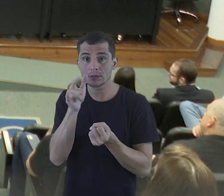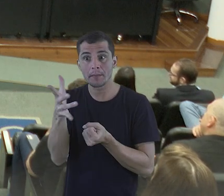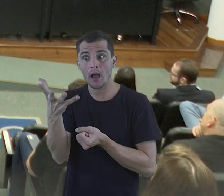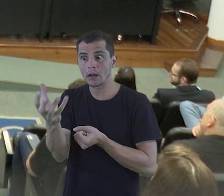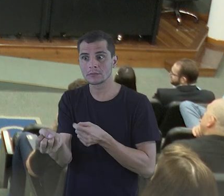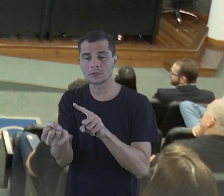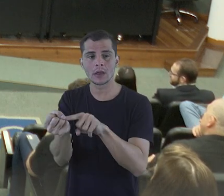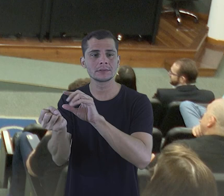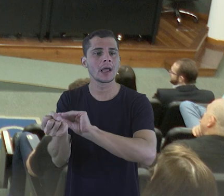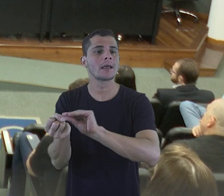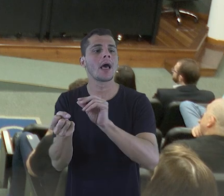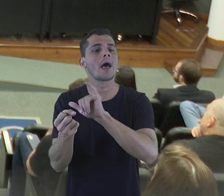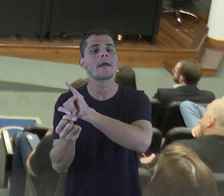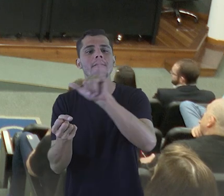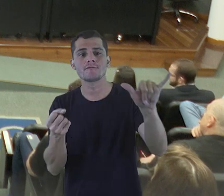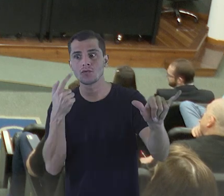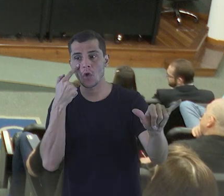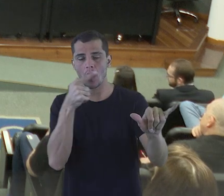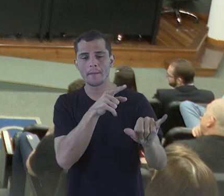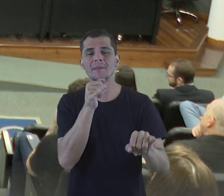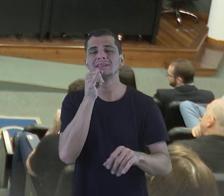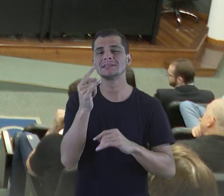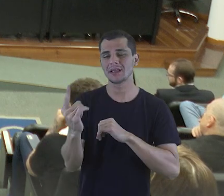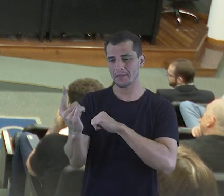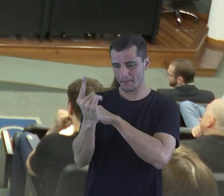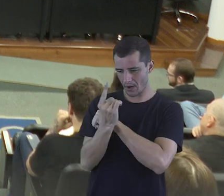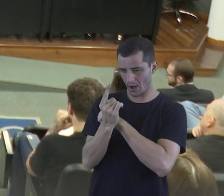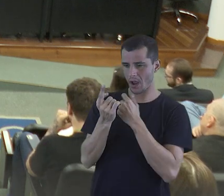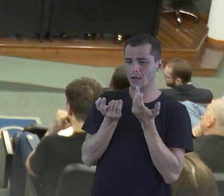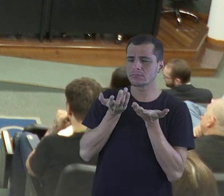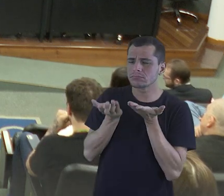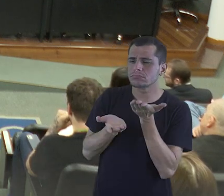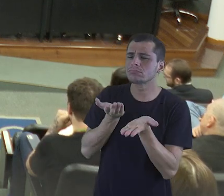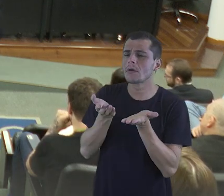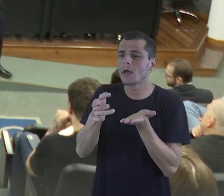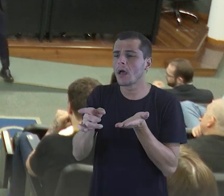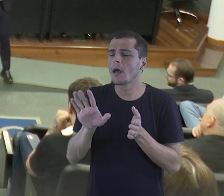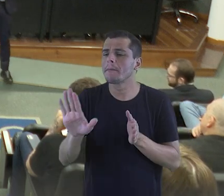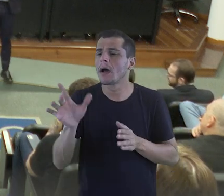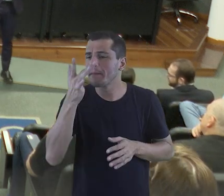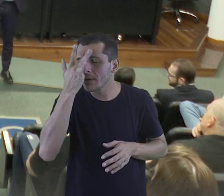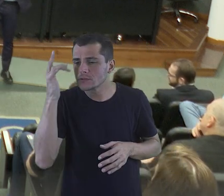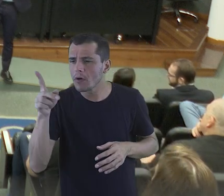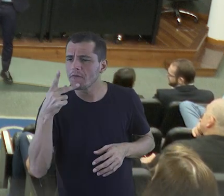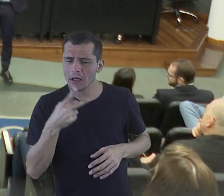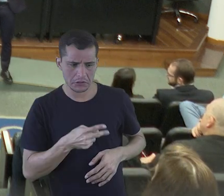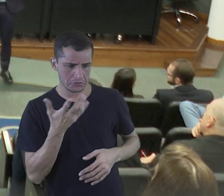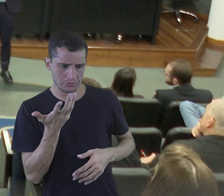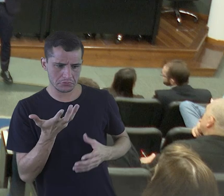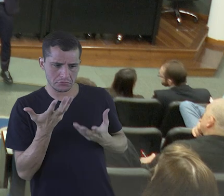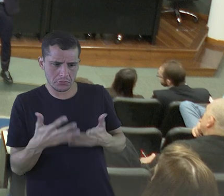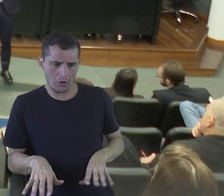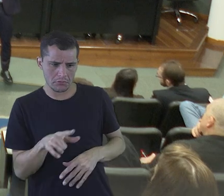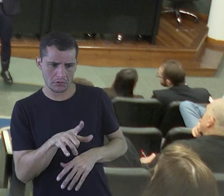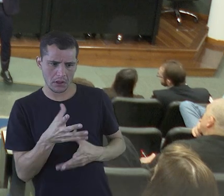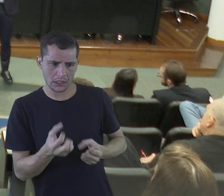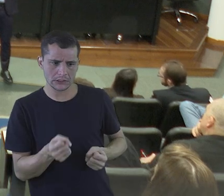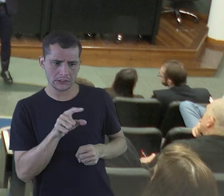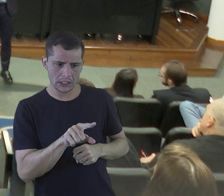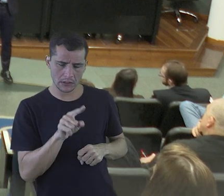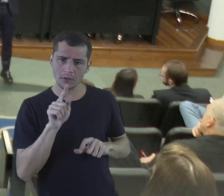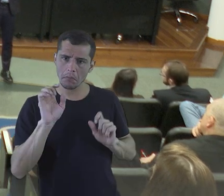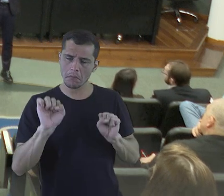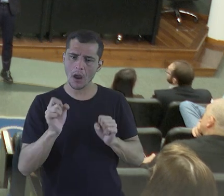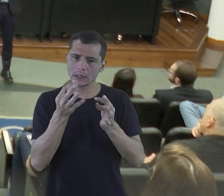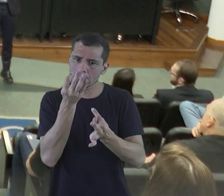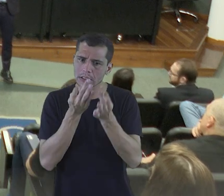atividade de consulta e a pessoa diz mas eu não quero consentir com isso eu vou consentir com todo o tratamento